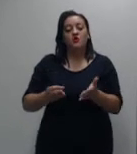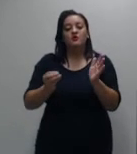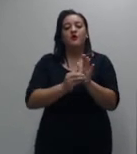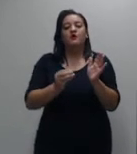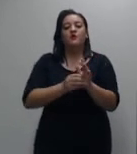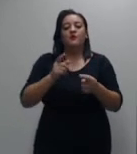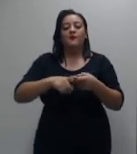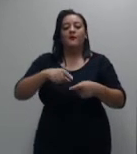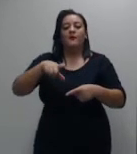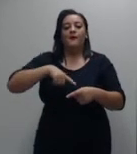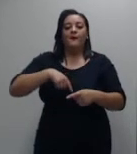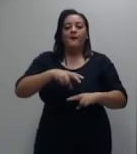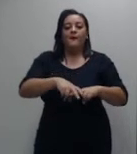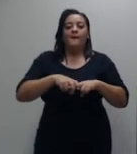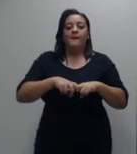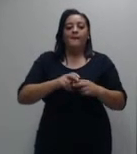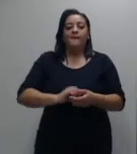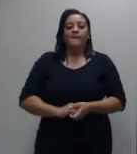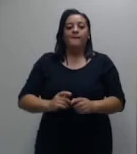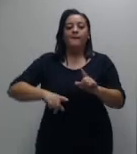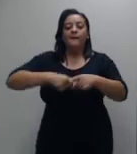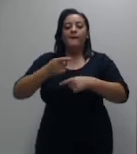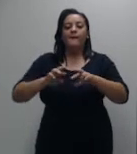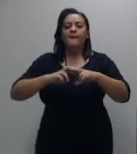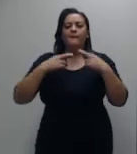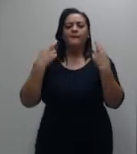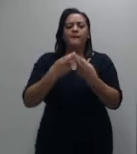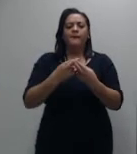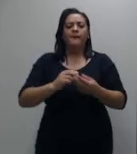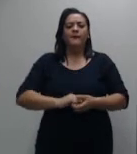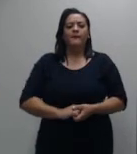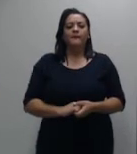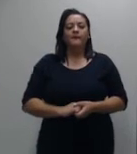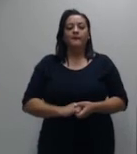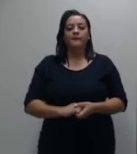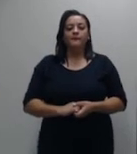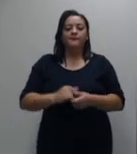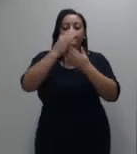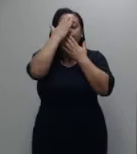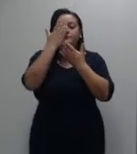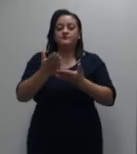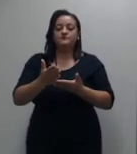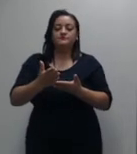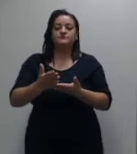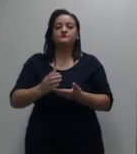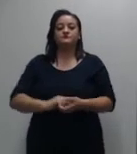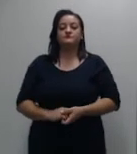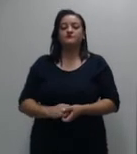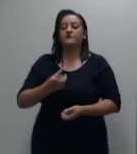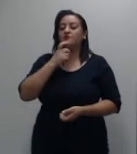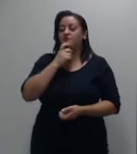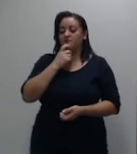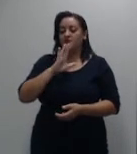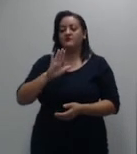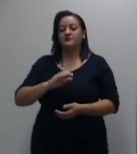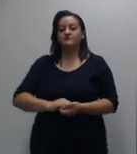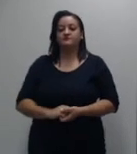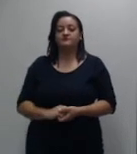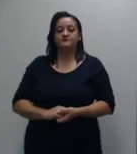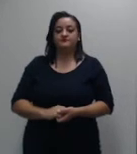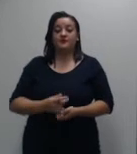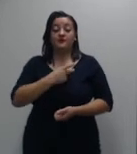e ficar para a próxima sessão obrigado agradeço agradeço Ministro Luis Felipe Salomão sobre